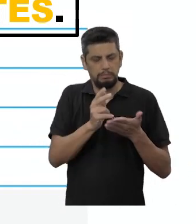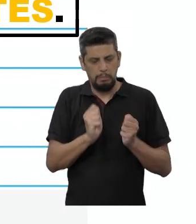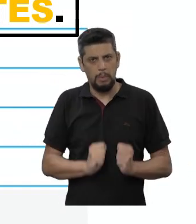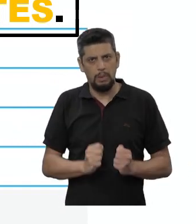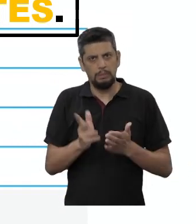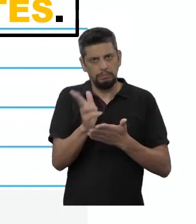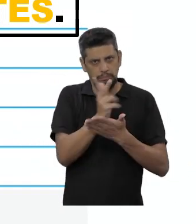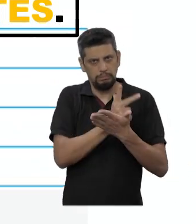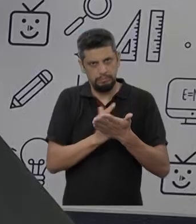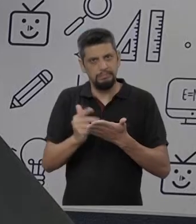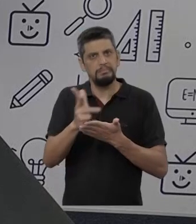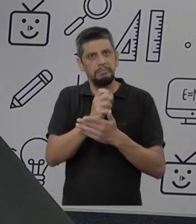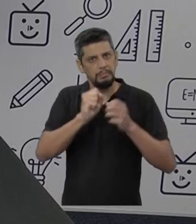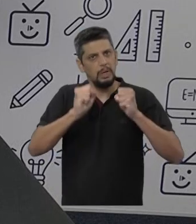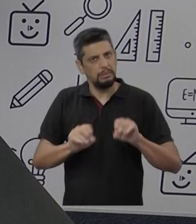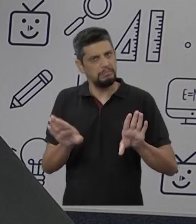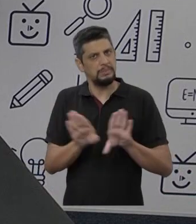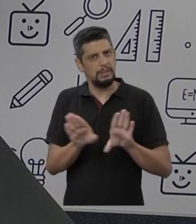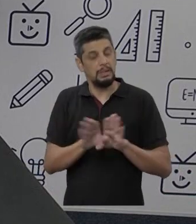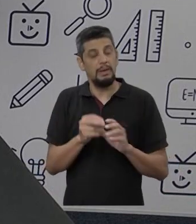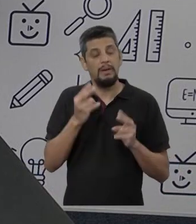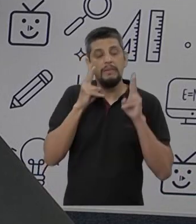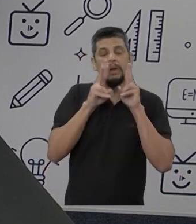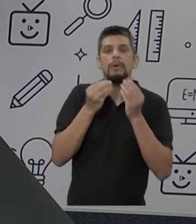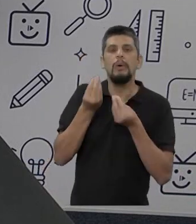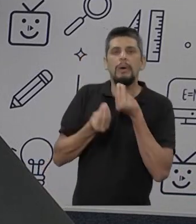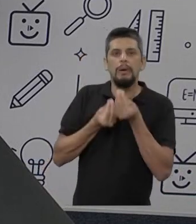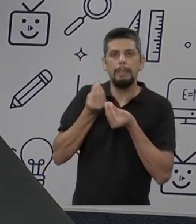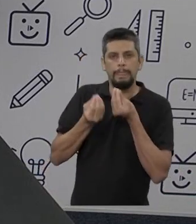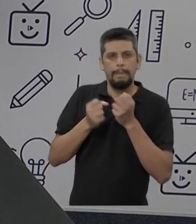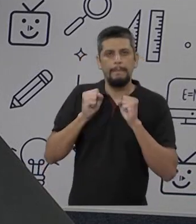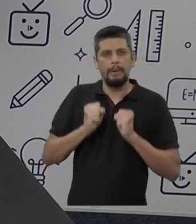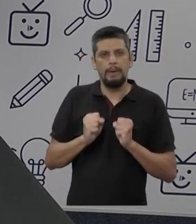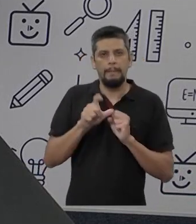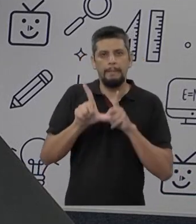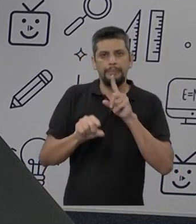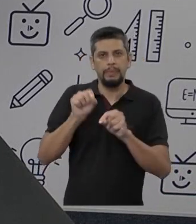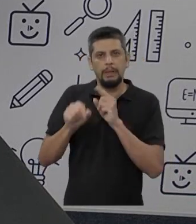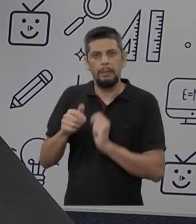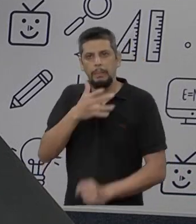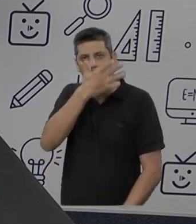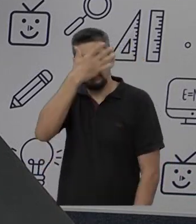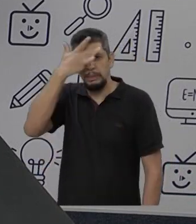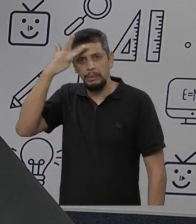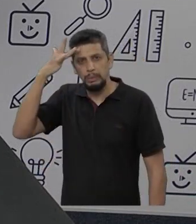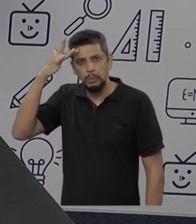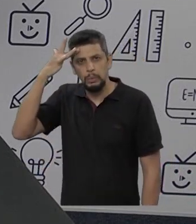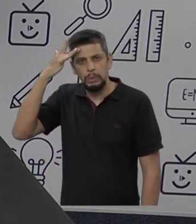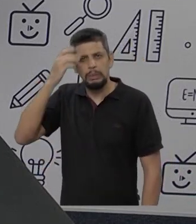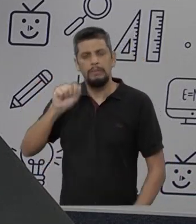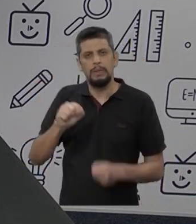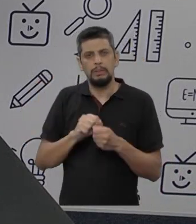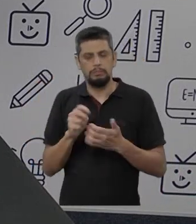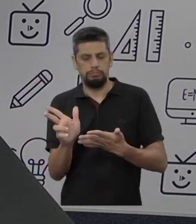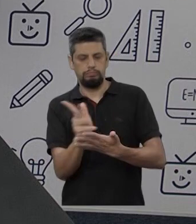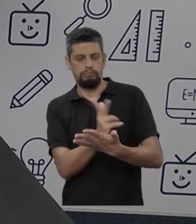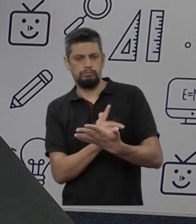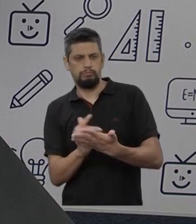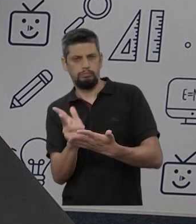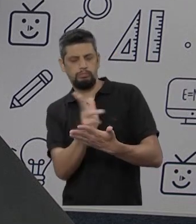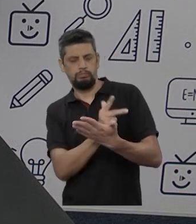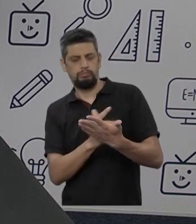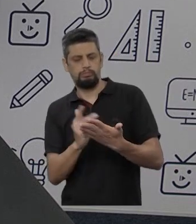através do desenho, é possível também. Quer ver como? A gente pode escolher uma pessoa da família e fazer o desenho dessa pessoa.